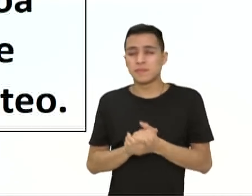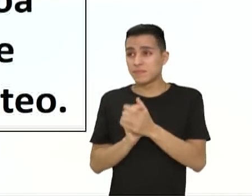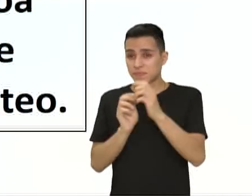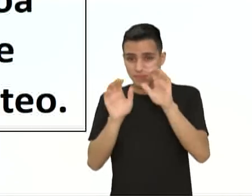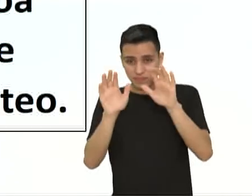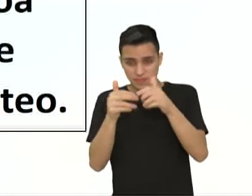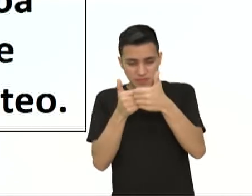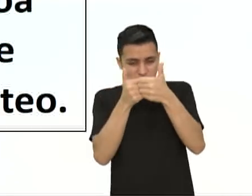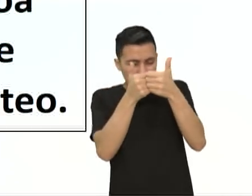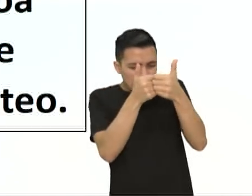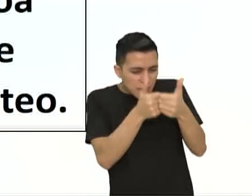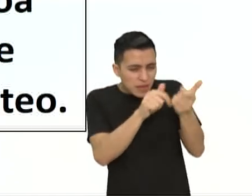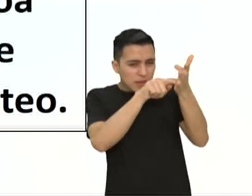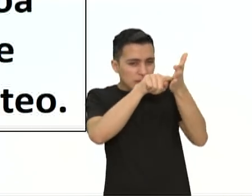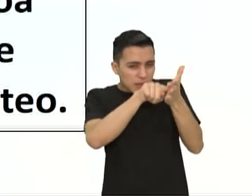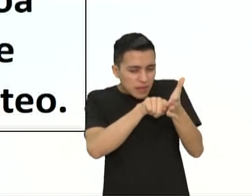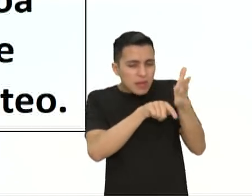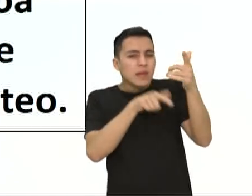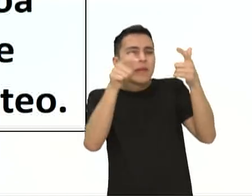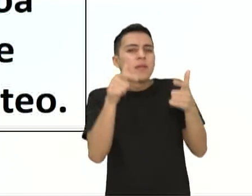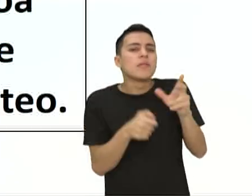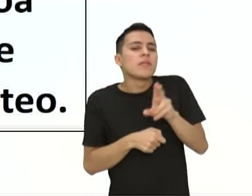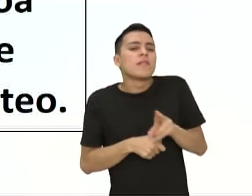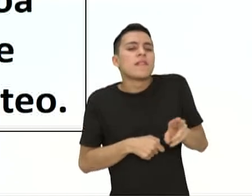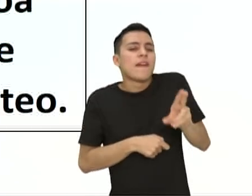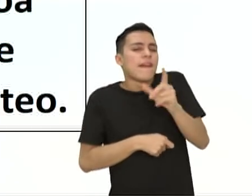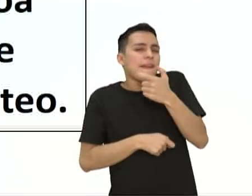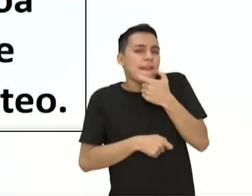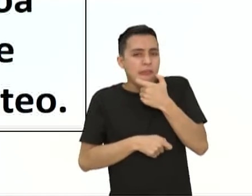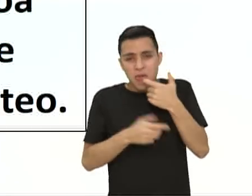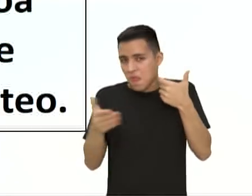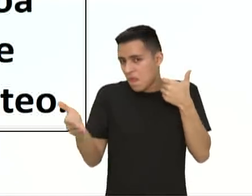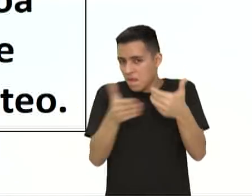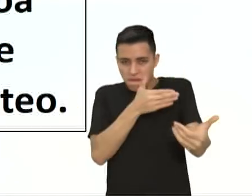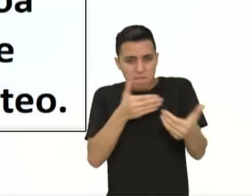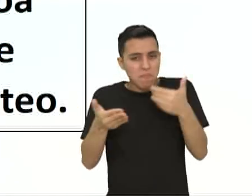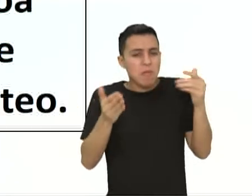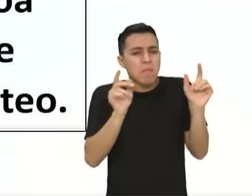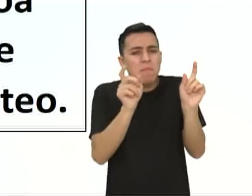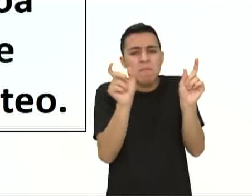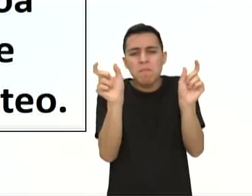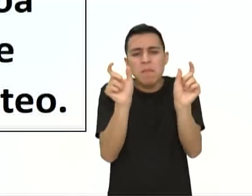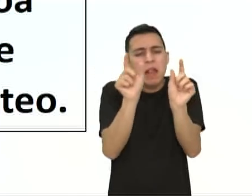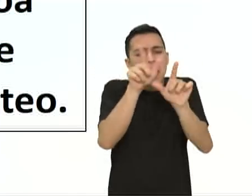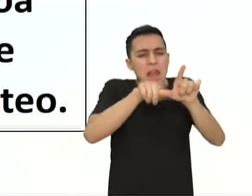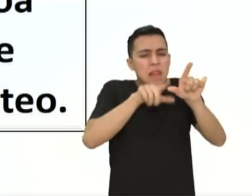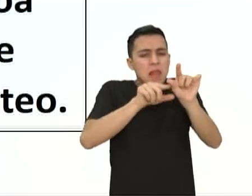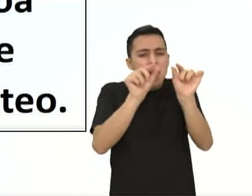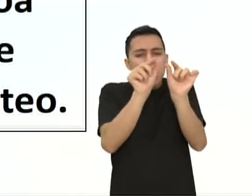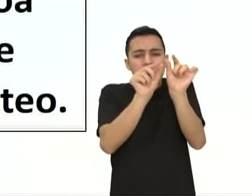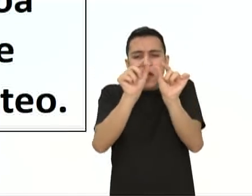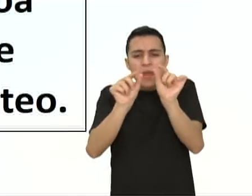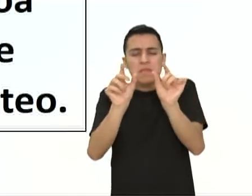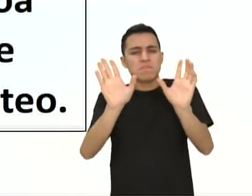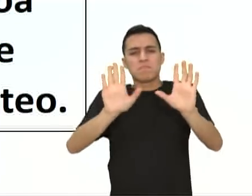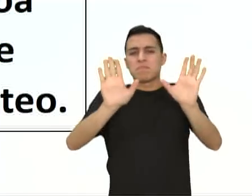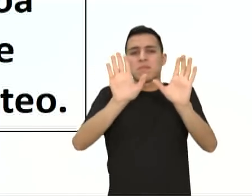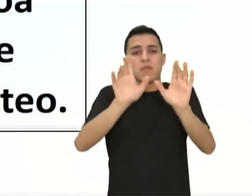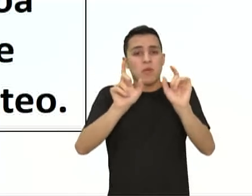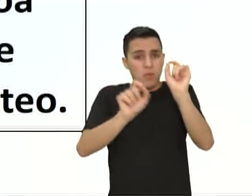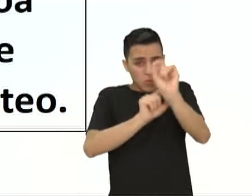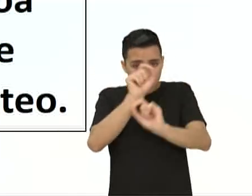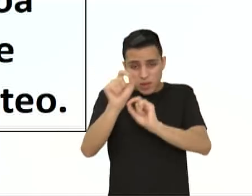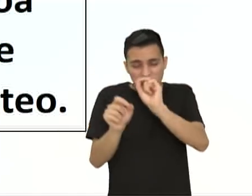acordo com uma pesquisa de uma universidade inglesa, não importa em qual ordem as letras de uma palavra estão.